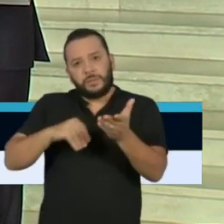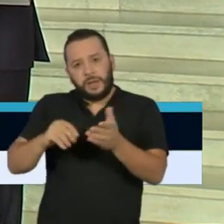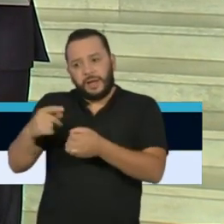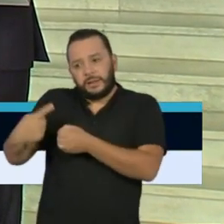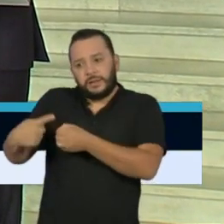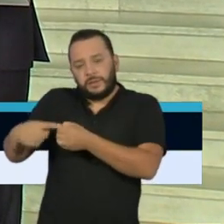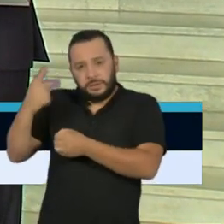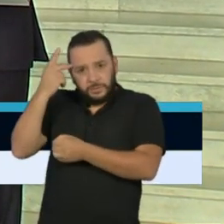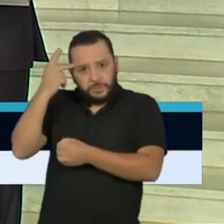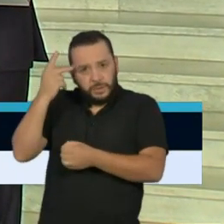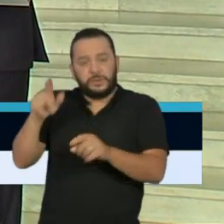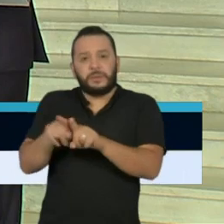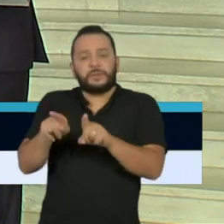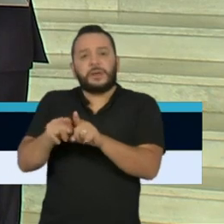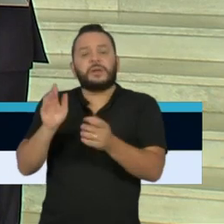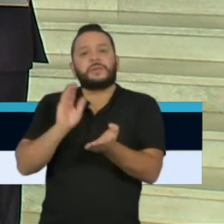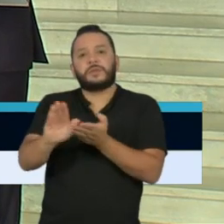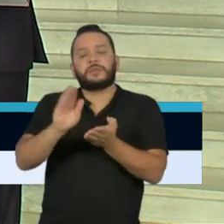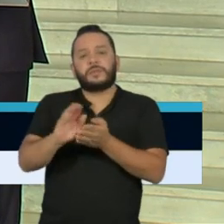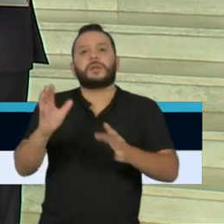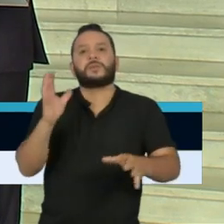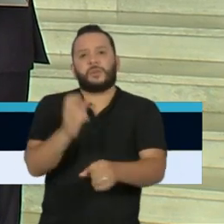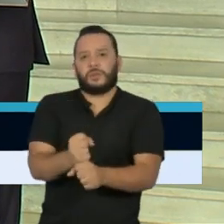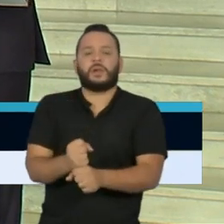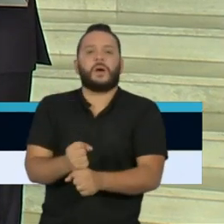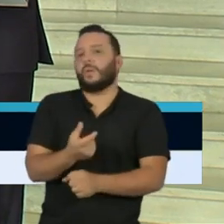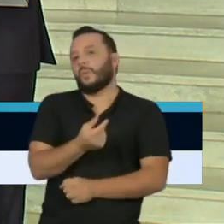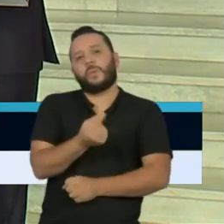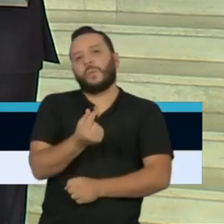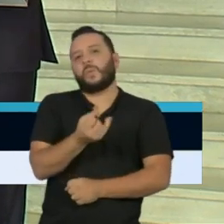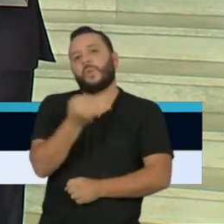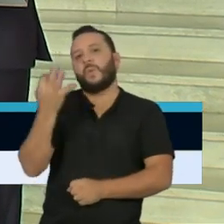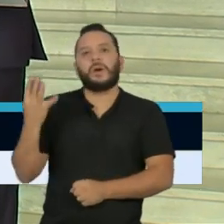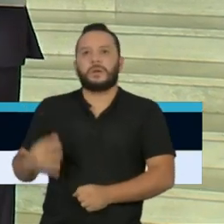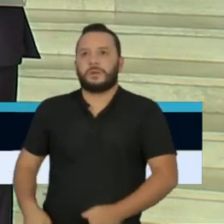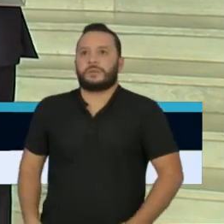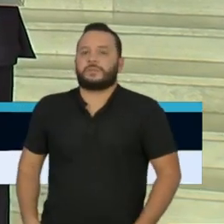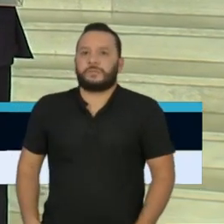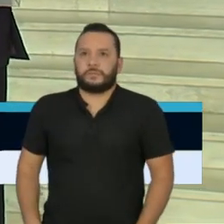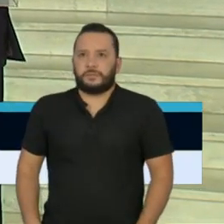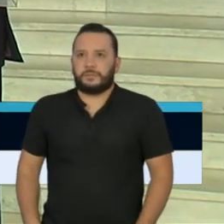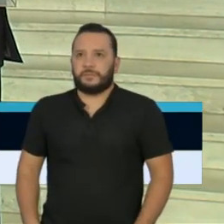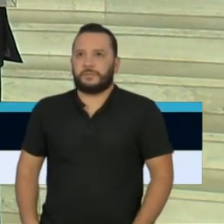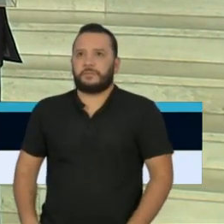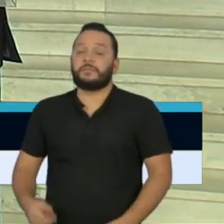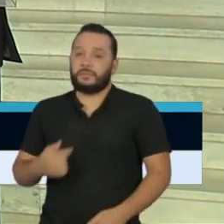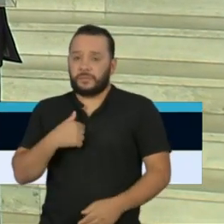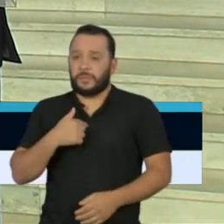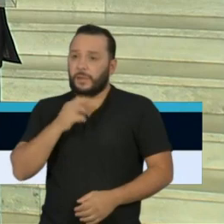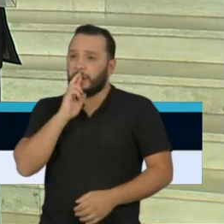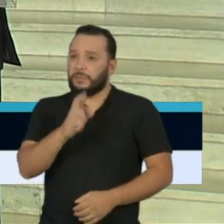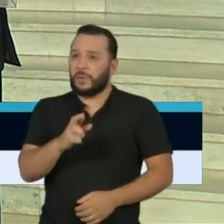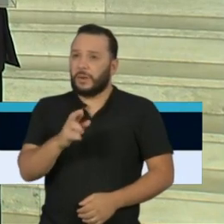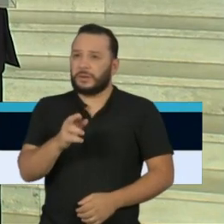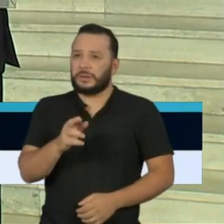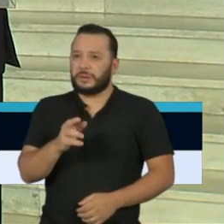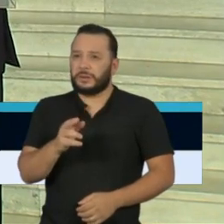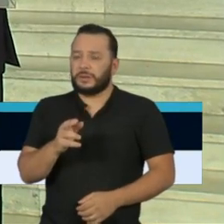puderem comentar o investimento total desses hospitais de campanha. Obrigado, Eduardo. Vou dividir a resposta